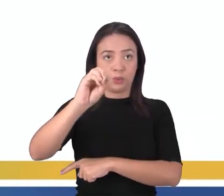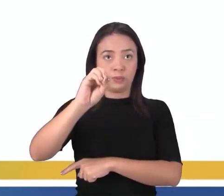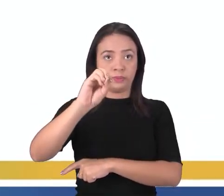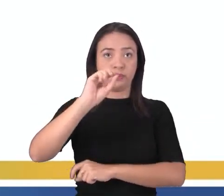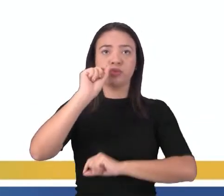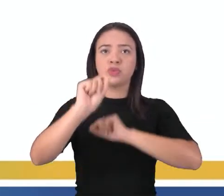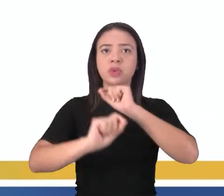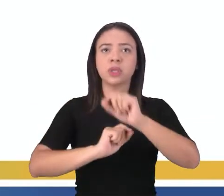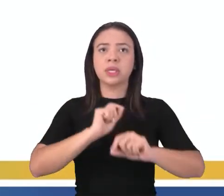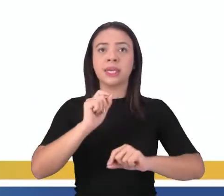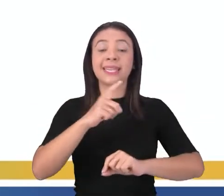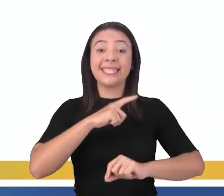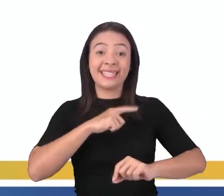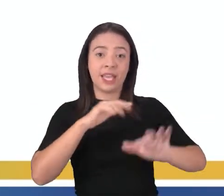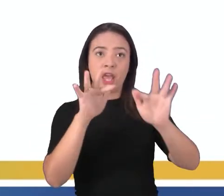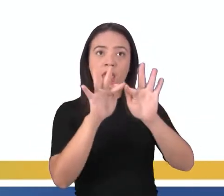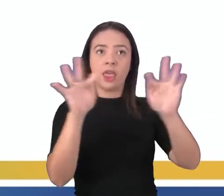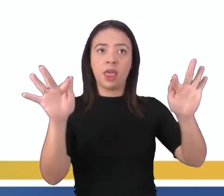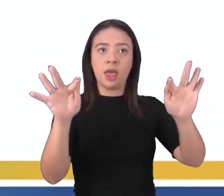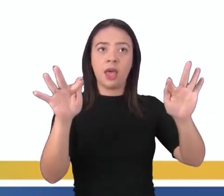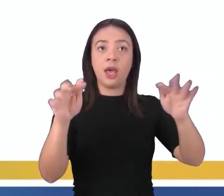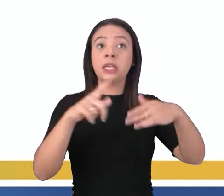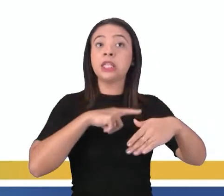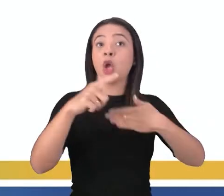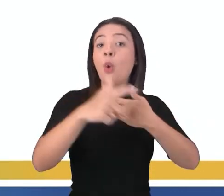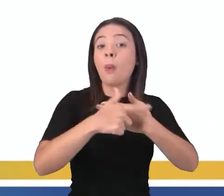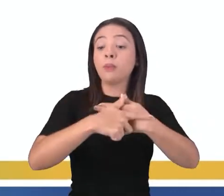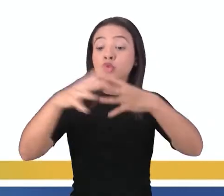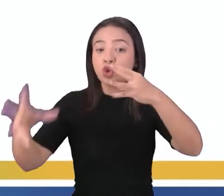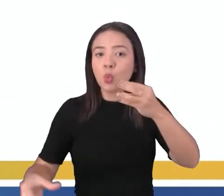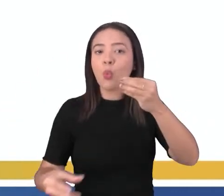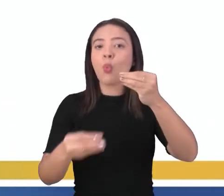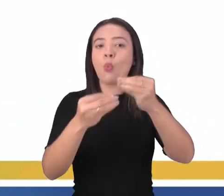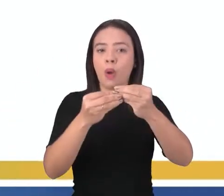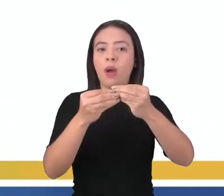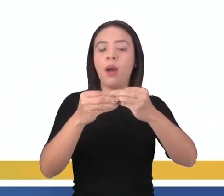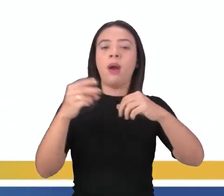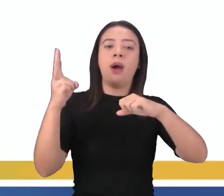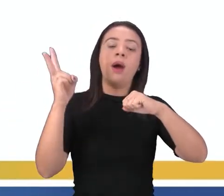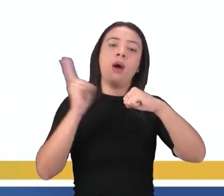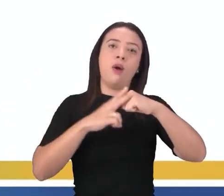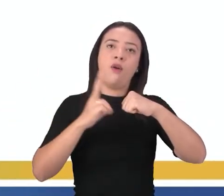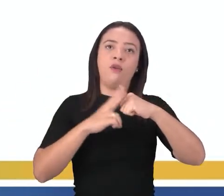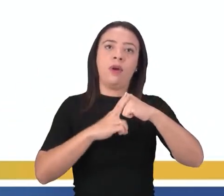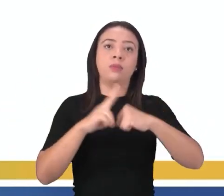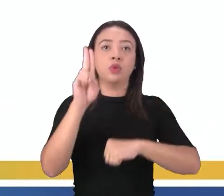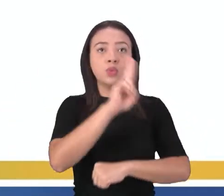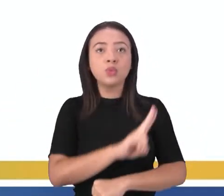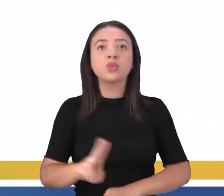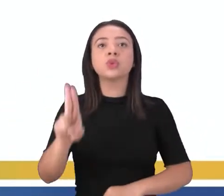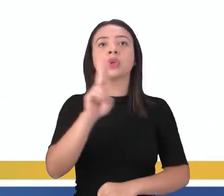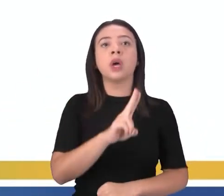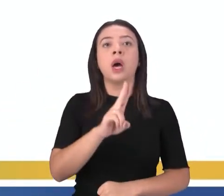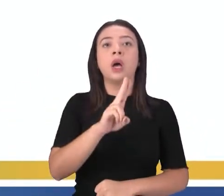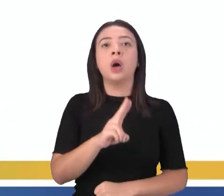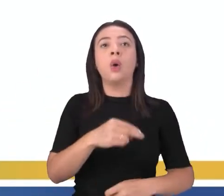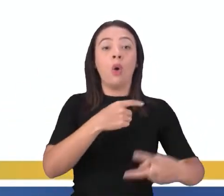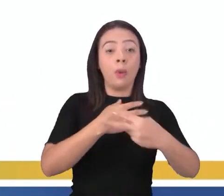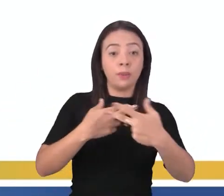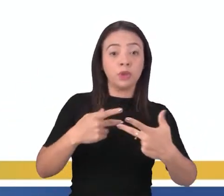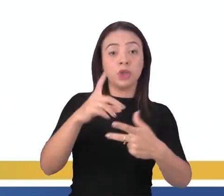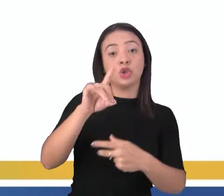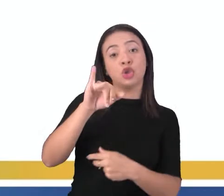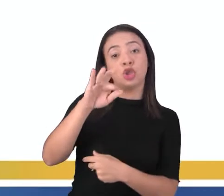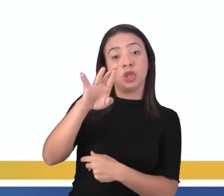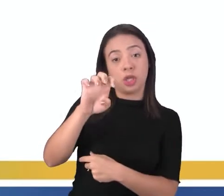é aquele que, na sentença, exerce a função de complemento verbal. Ele vai ser usado em objeto direto ou indireto, ou